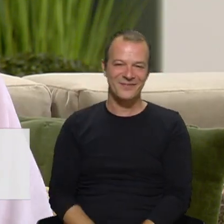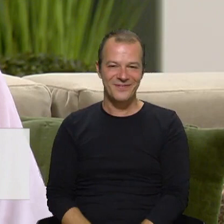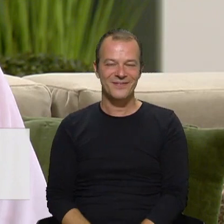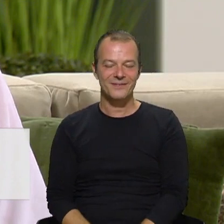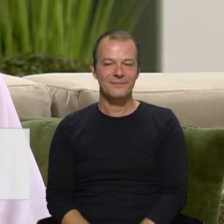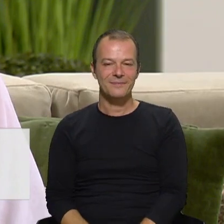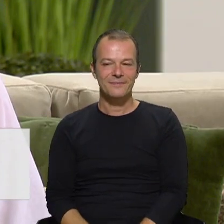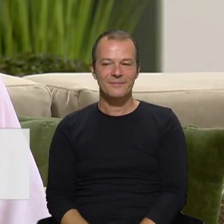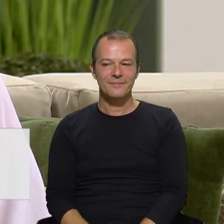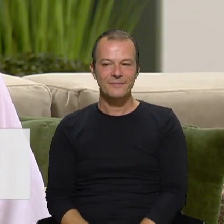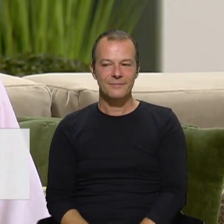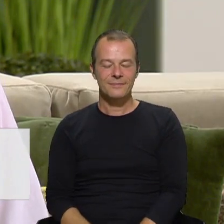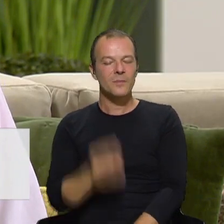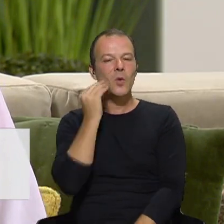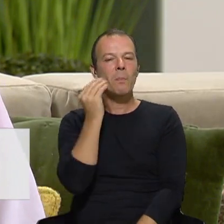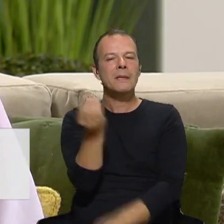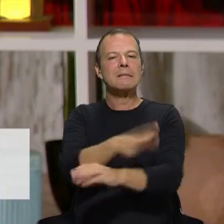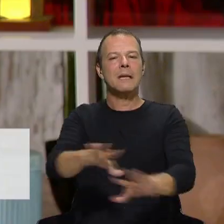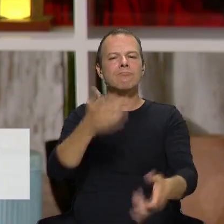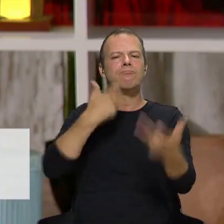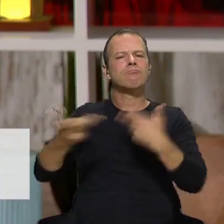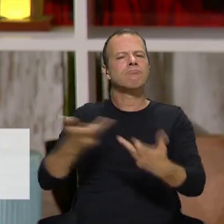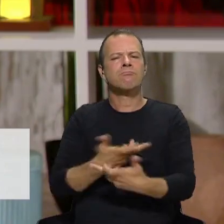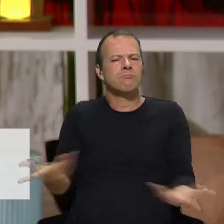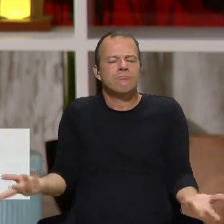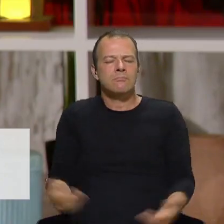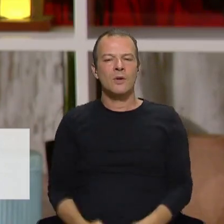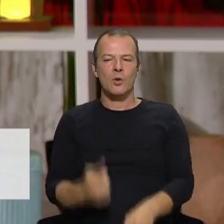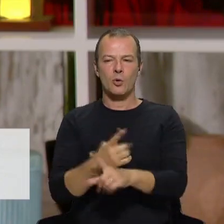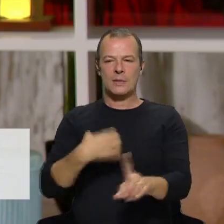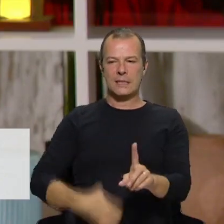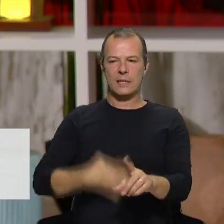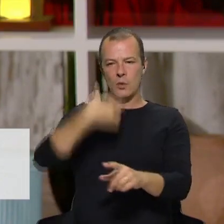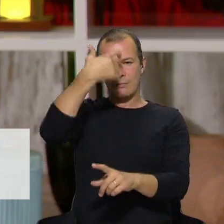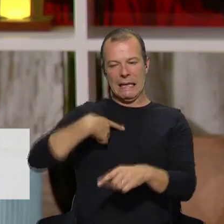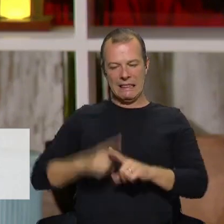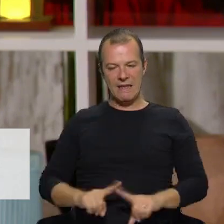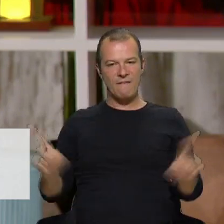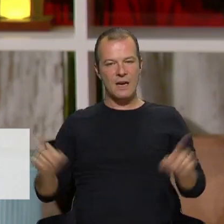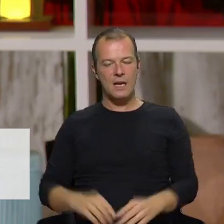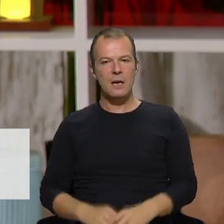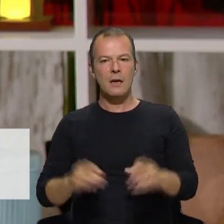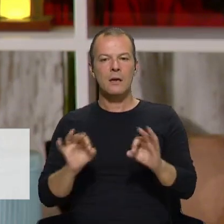Exatamente. Como é que os outros meninos reagiam? Porque te sentiam diferente, não é?